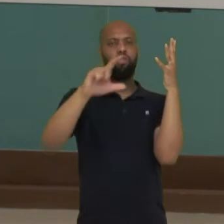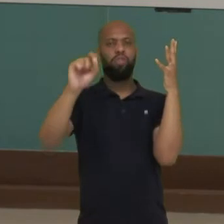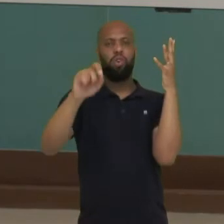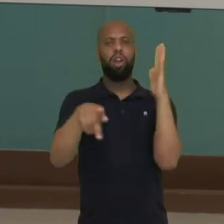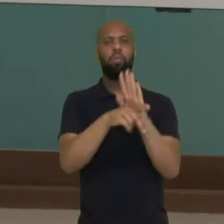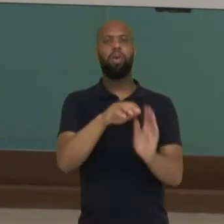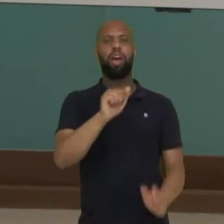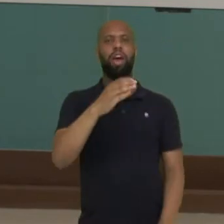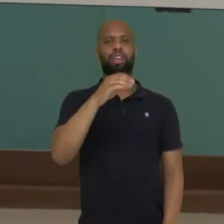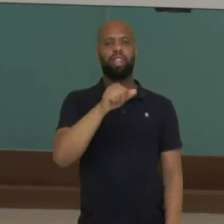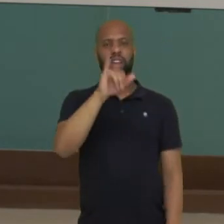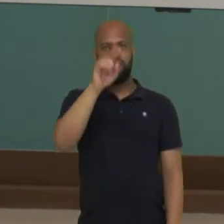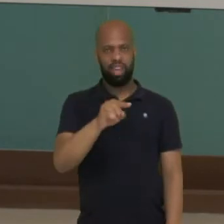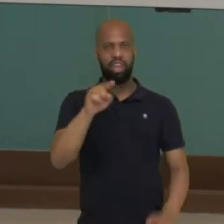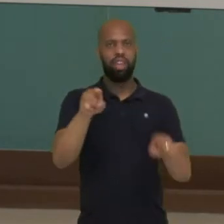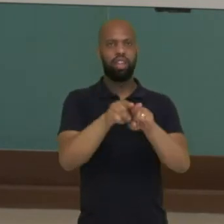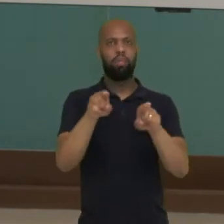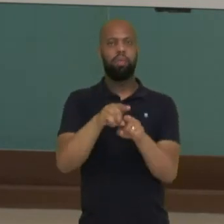espinha de peixe,